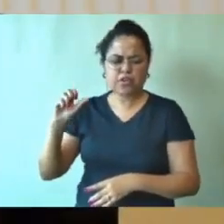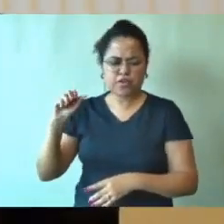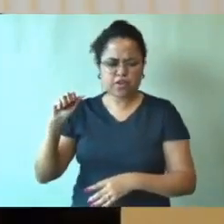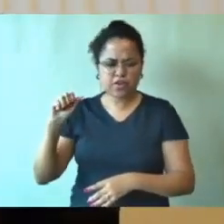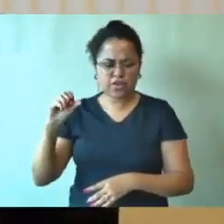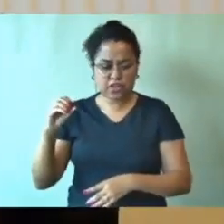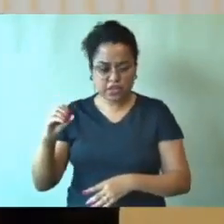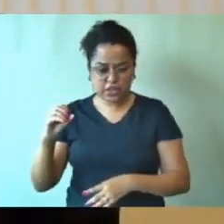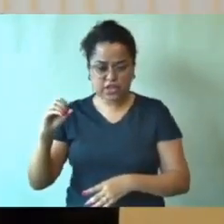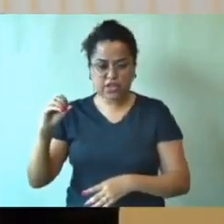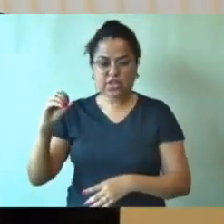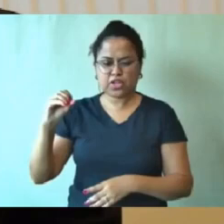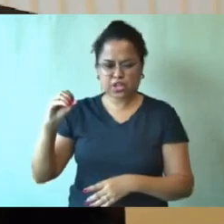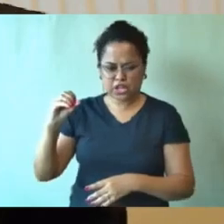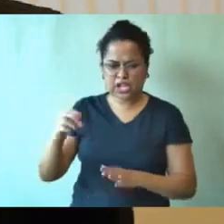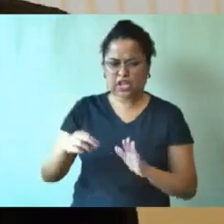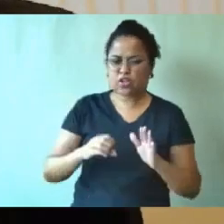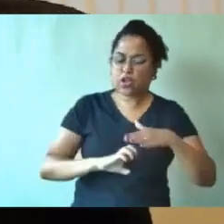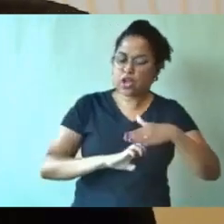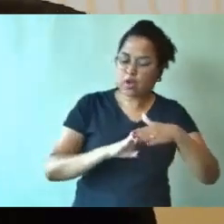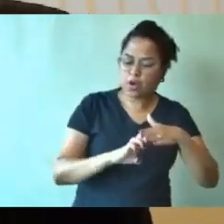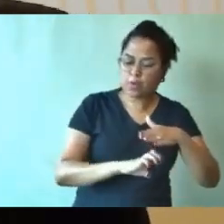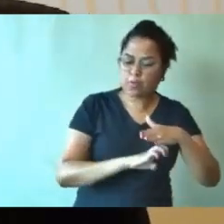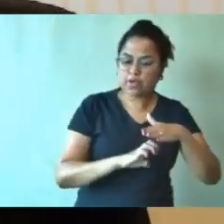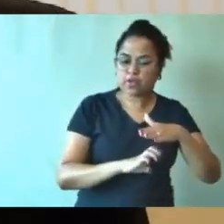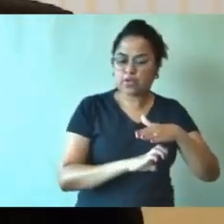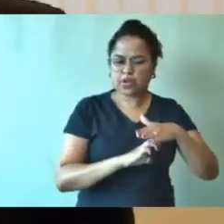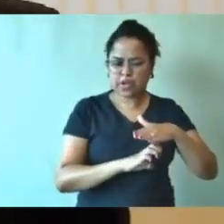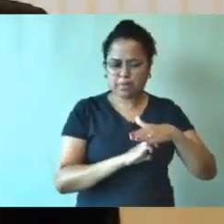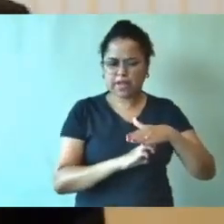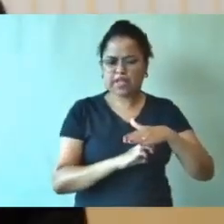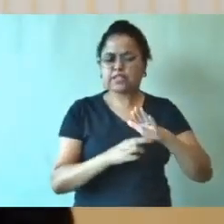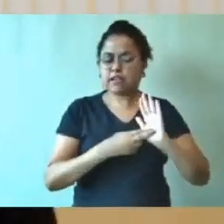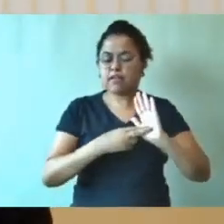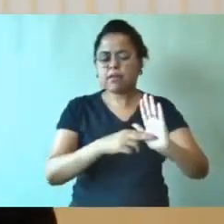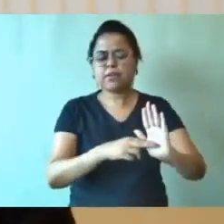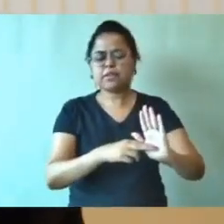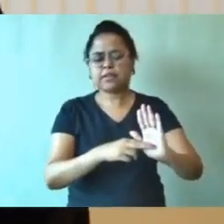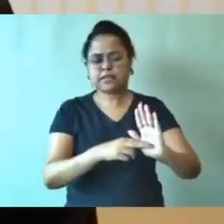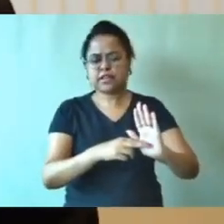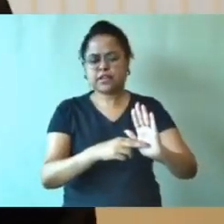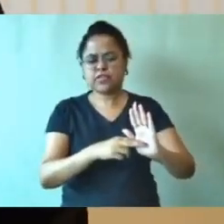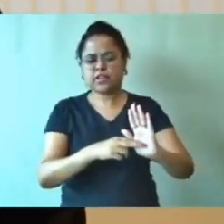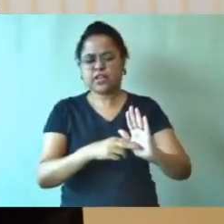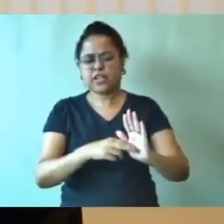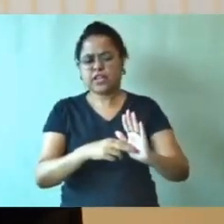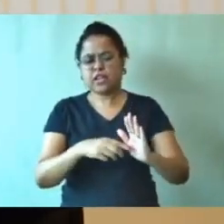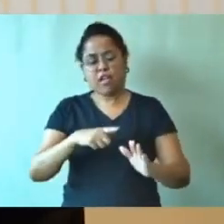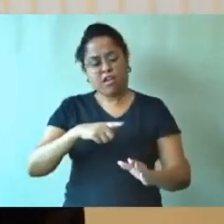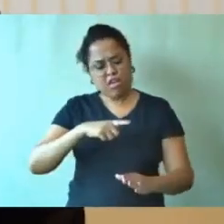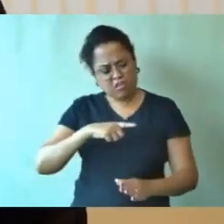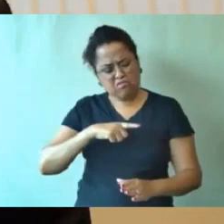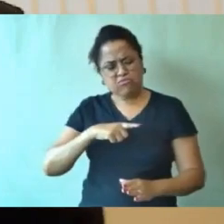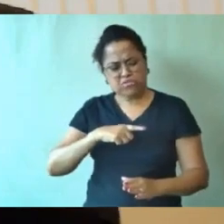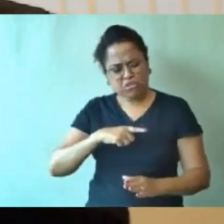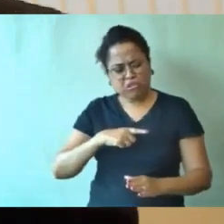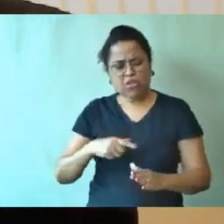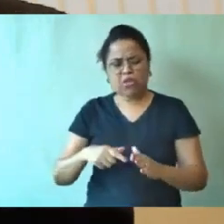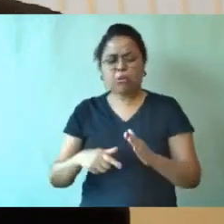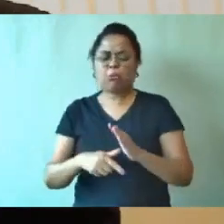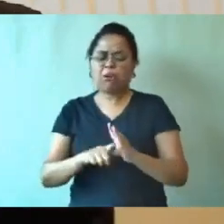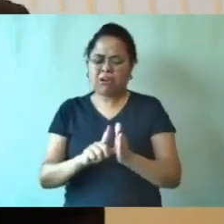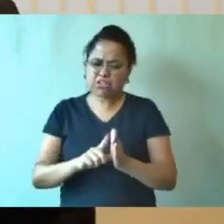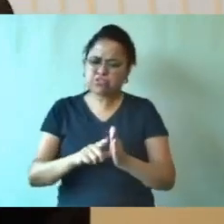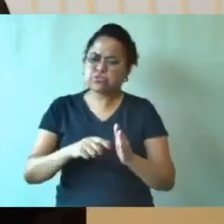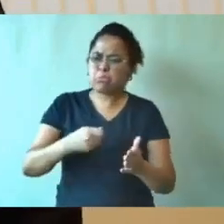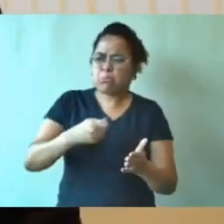Não, a empresa que ele representava, não foi ele, pessoa física. Eu tinha uma dívida com eles, uma empresa do grupo deles, que era do pai dele,